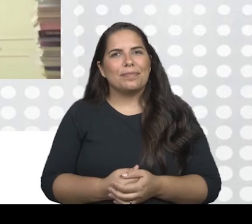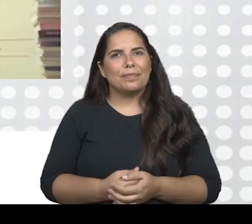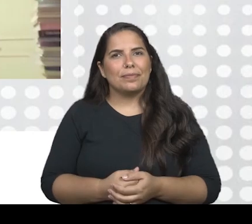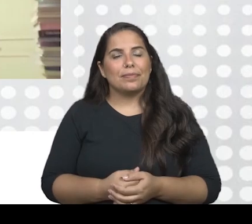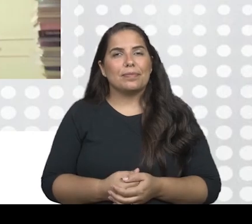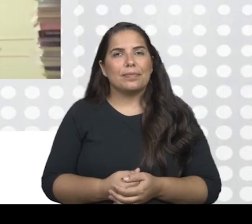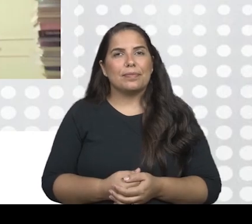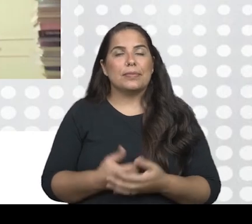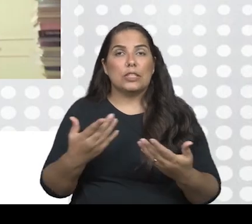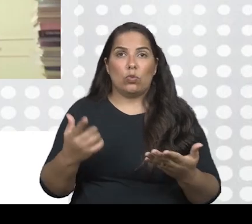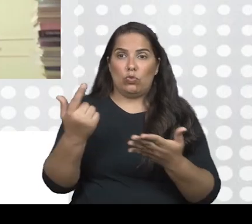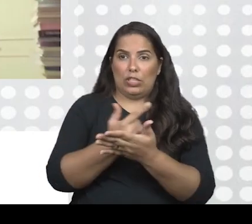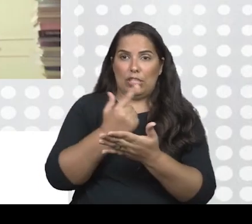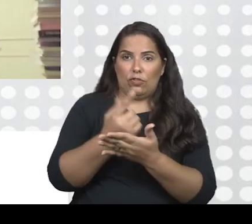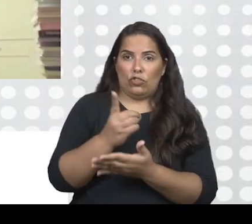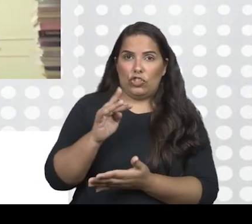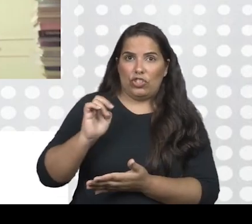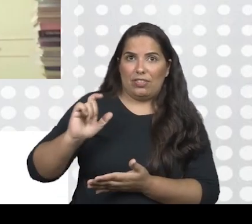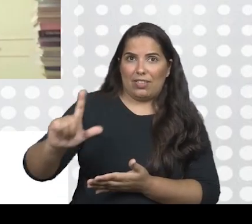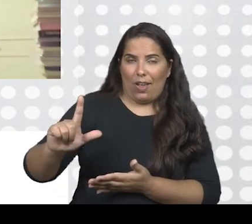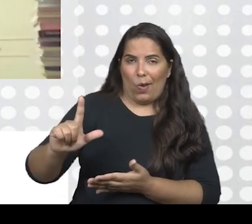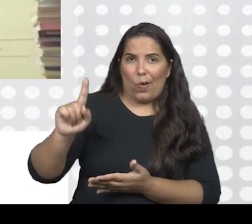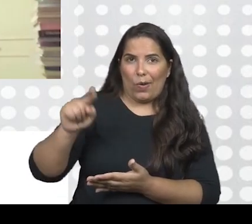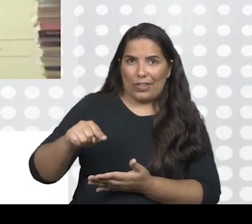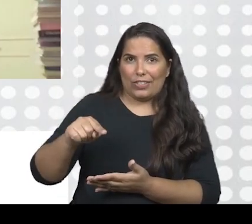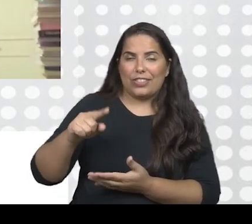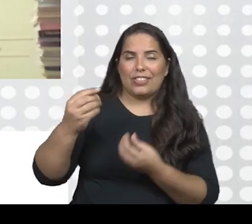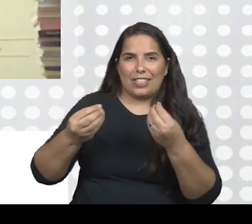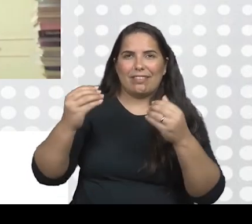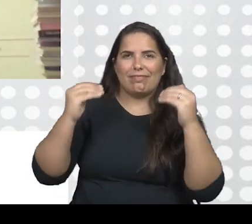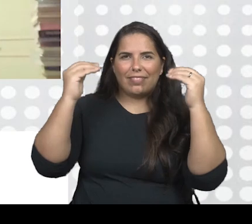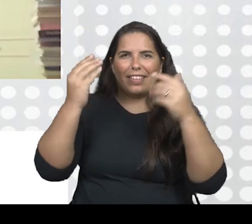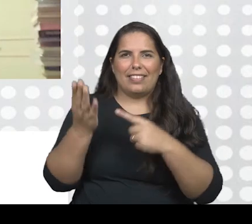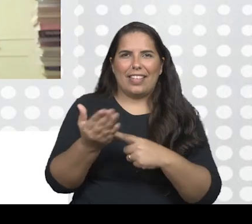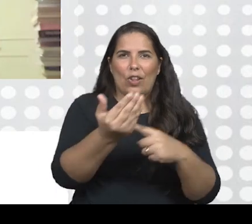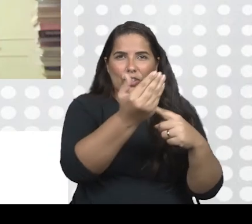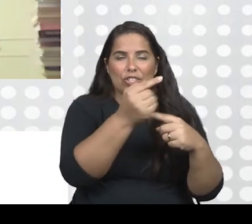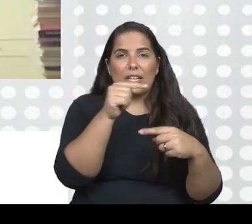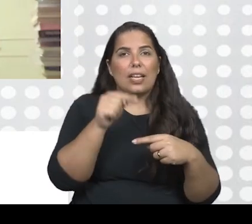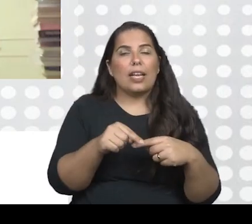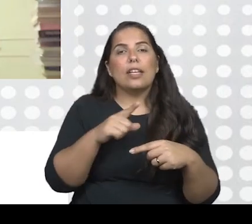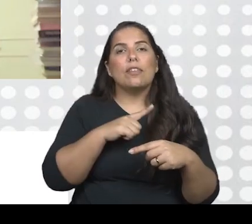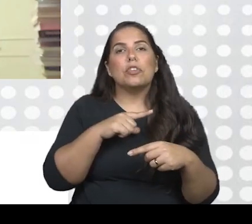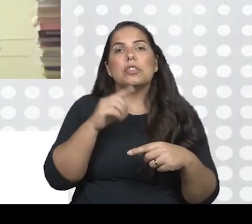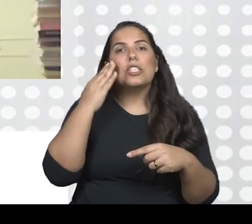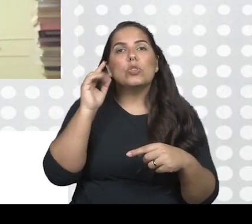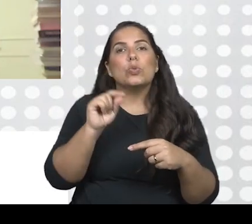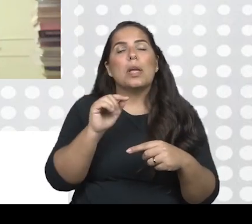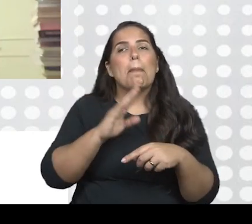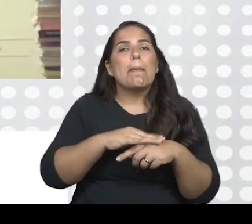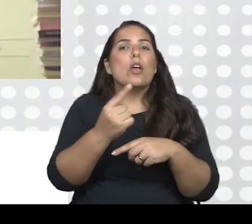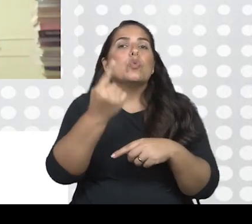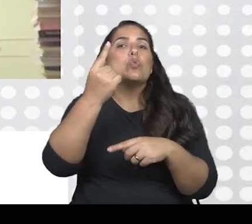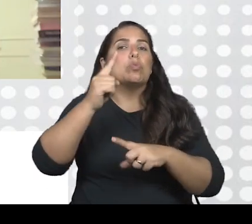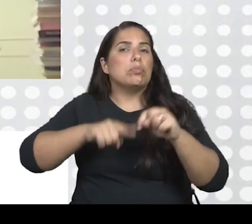Ou seja, o livro digital de média e alta tecnologia, ele foi considerado só mais